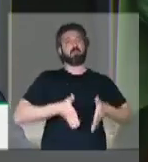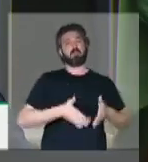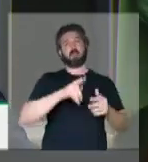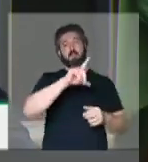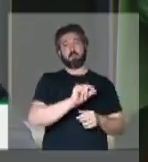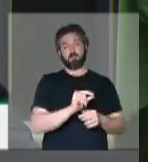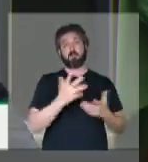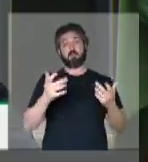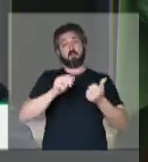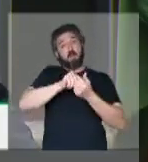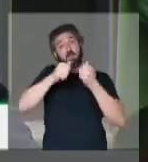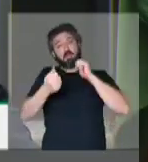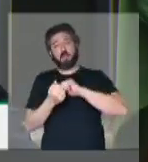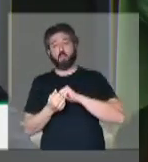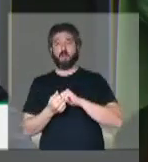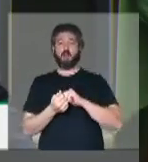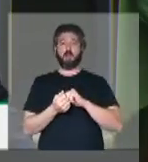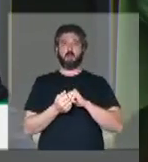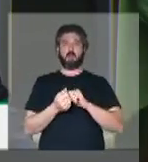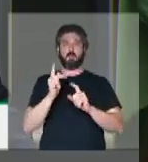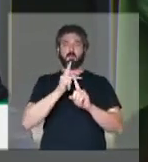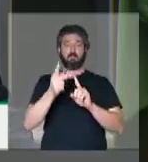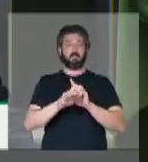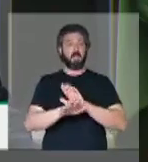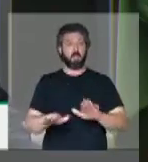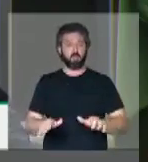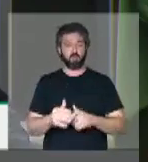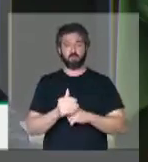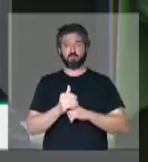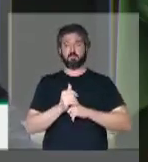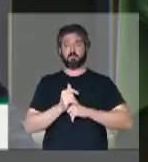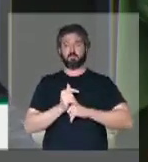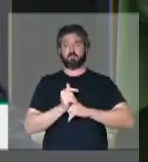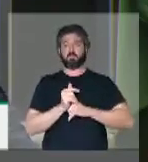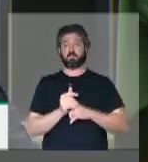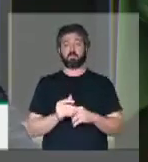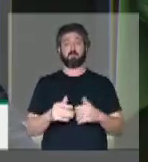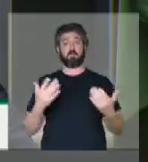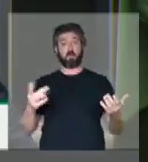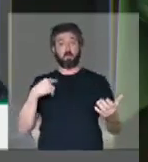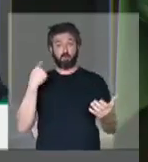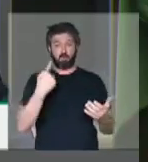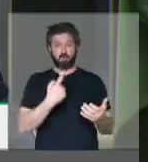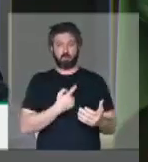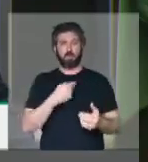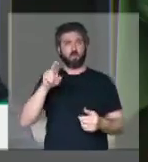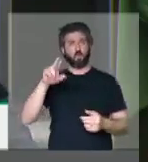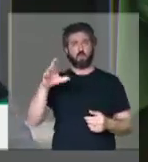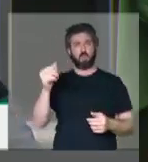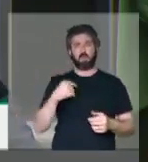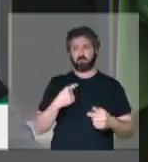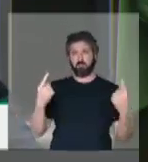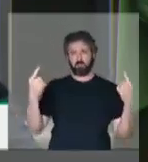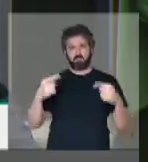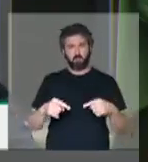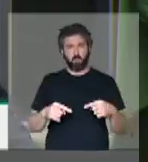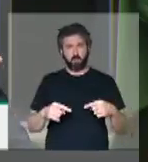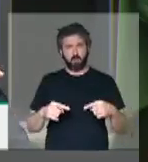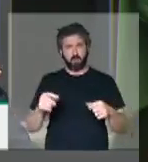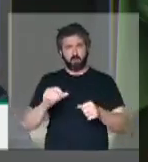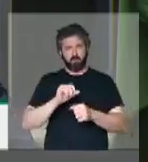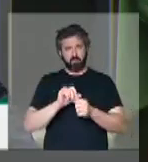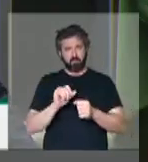previdenciárias pelo mundo afora. Isso mostra que nós nunca tivemos nenhuma aversão